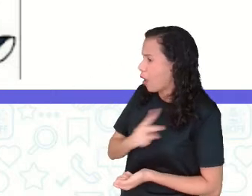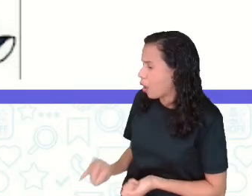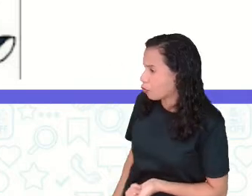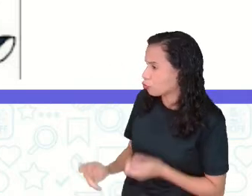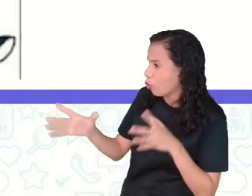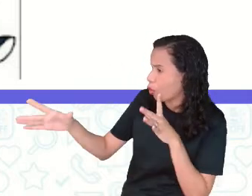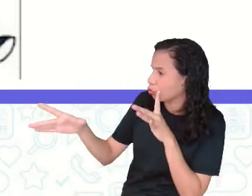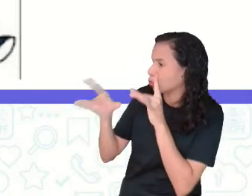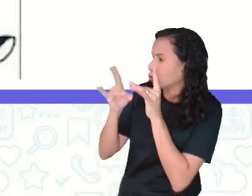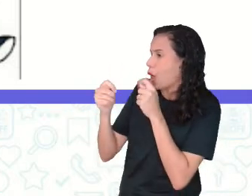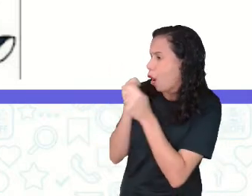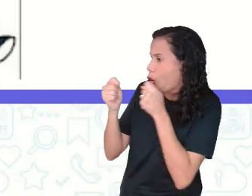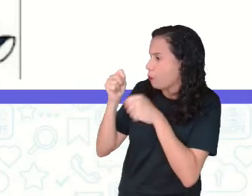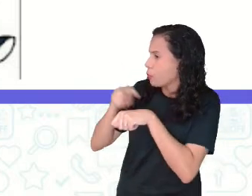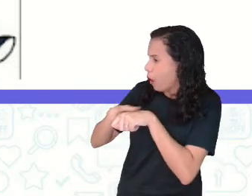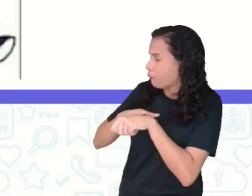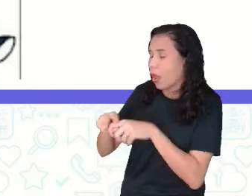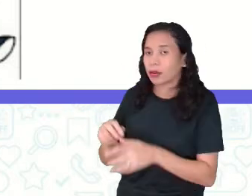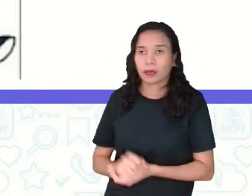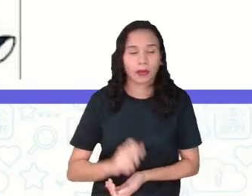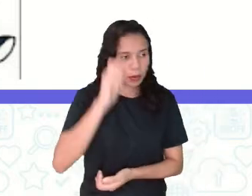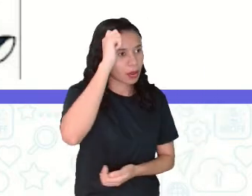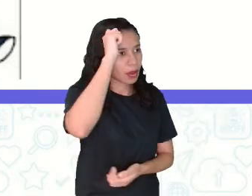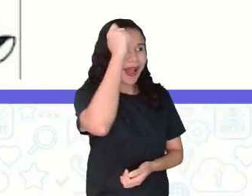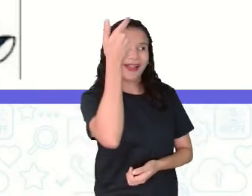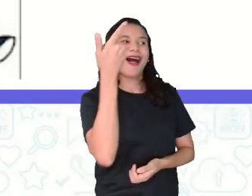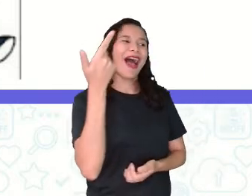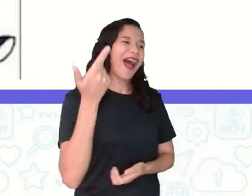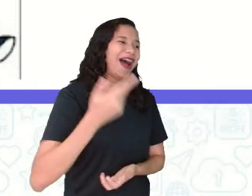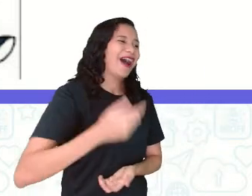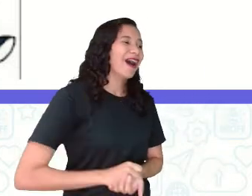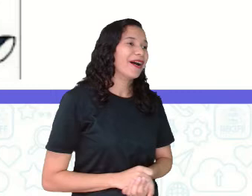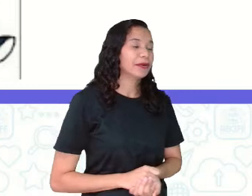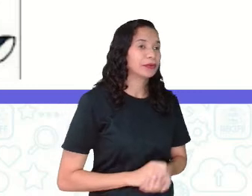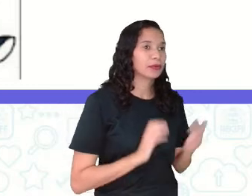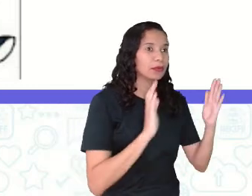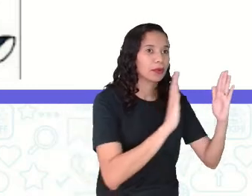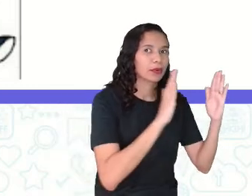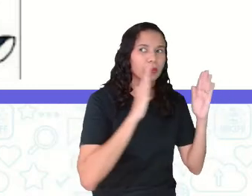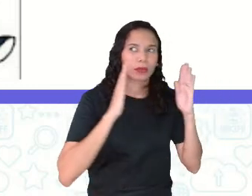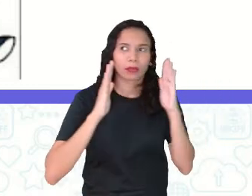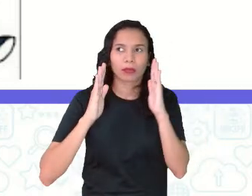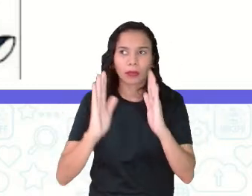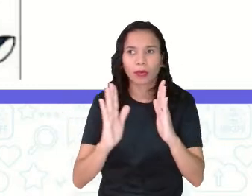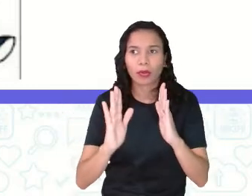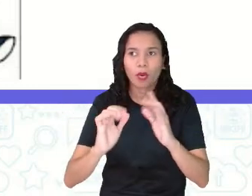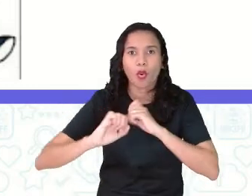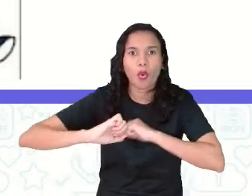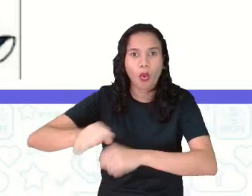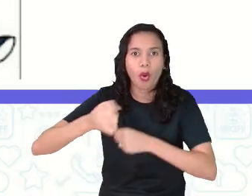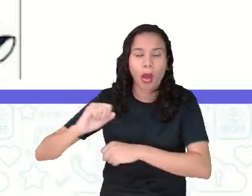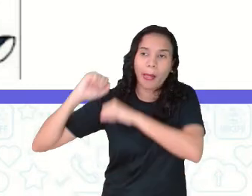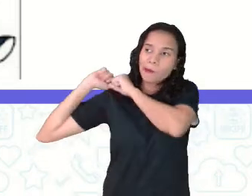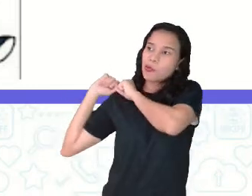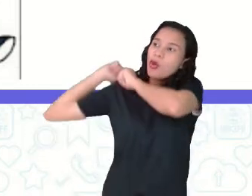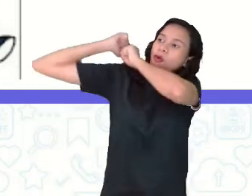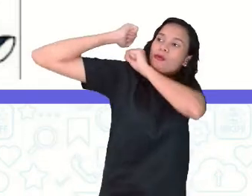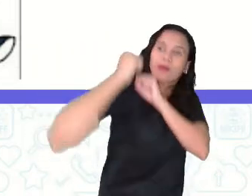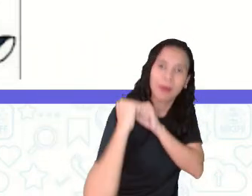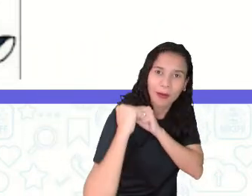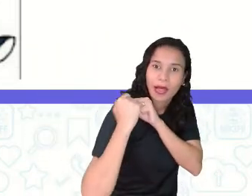da economia verde? Aí ele fala, claro. E no outro quadro, ele sai com uma